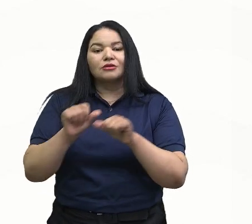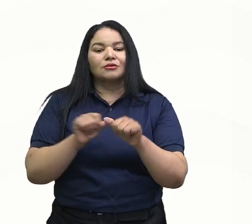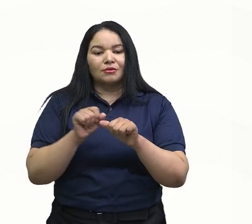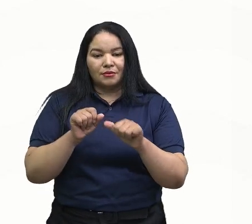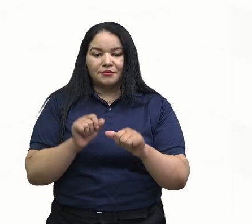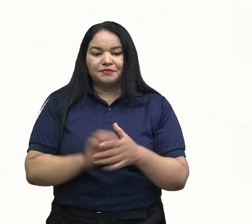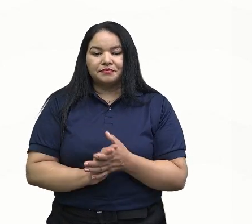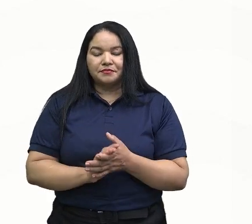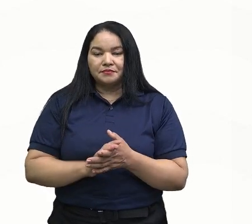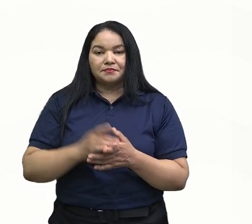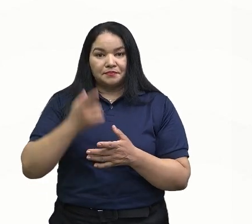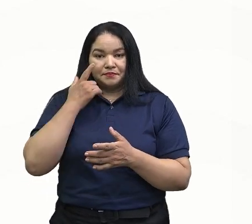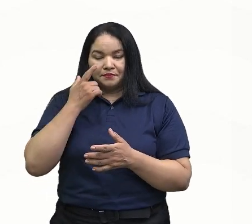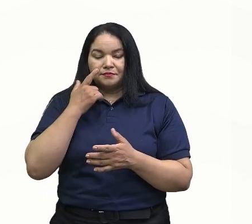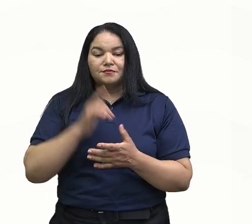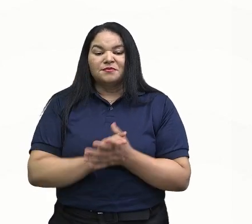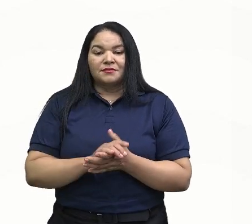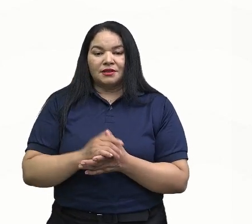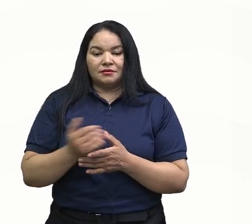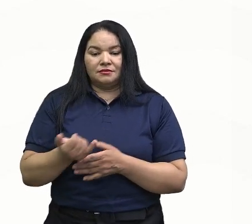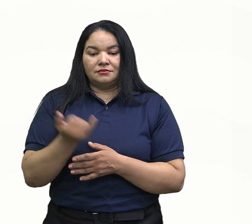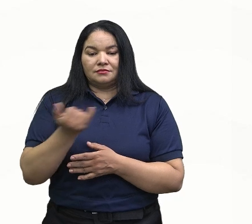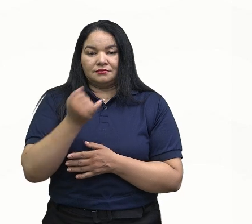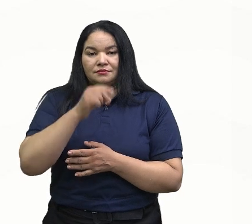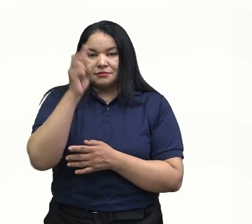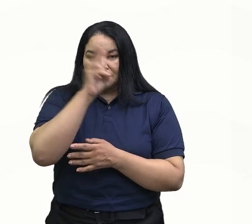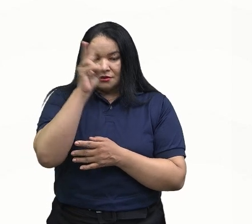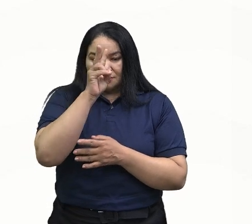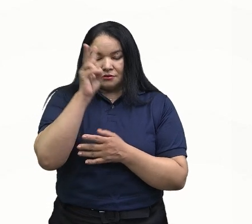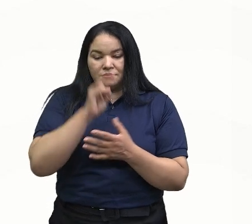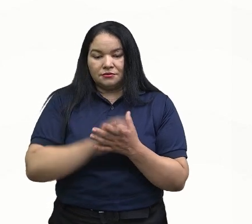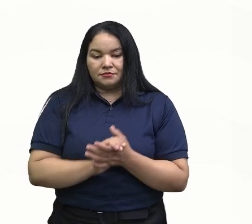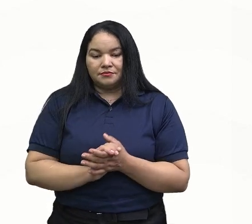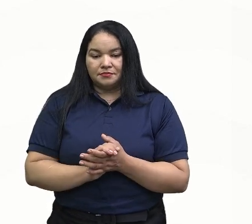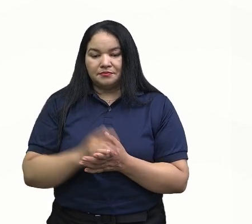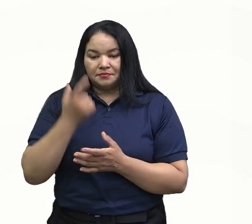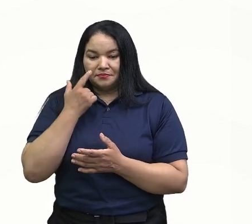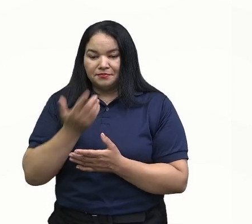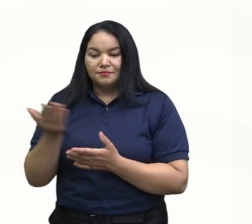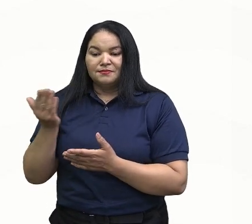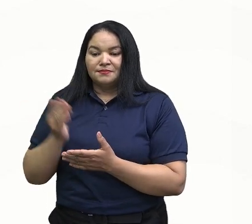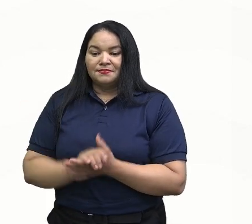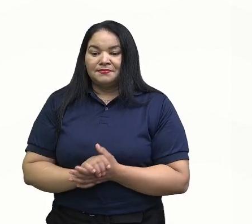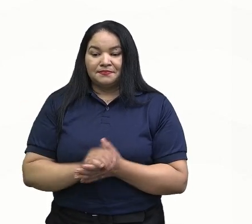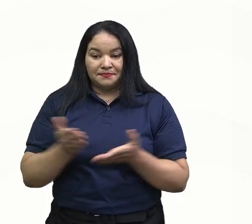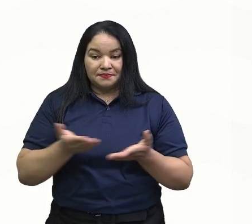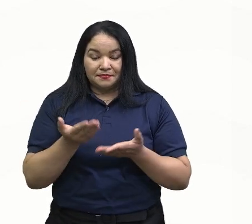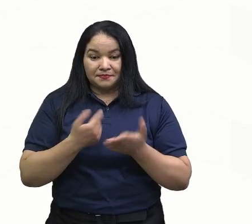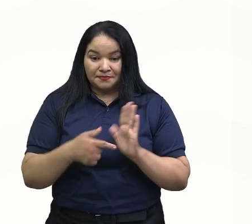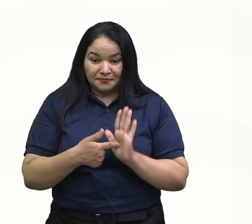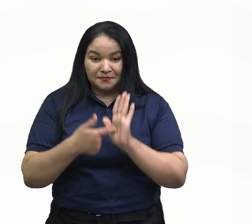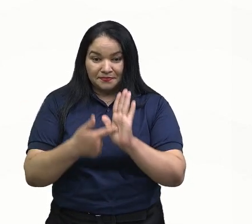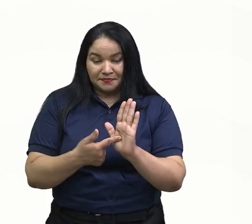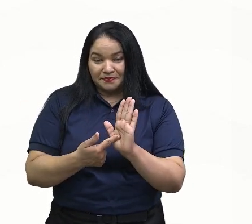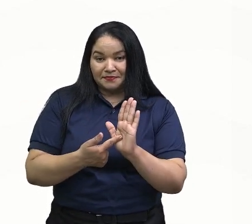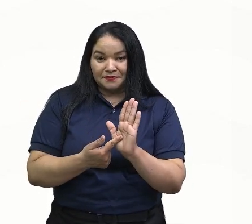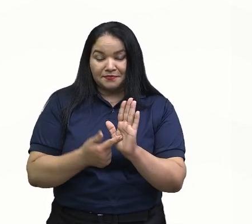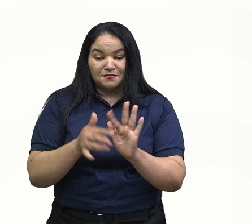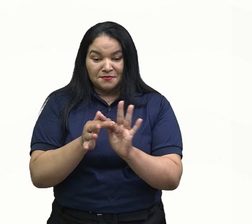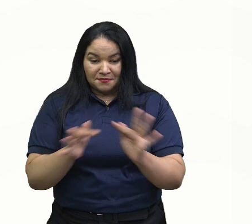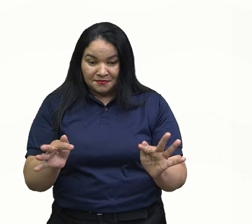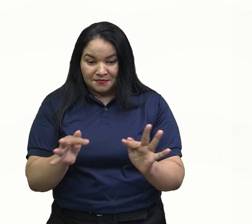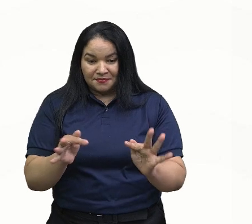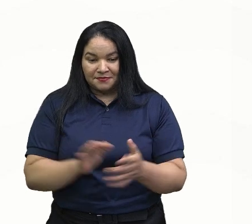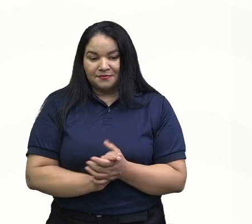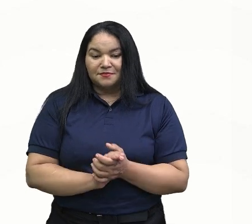nós temos, né, aqui como representando, né, de forma simples, 3 recipientes onde nós